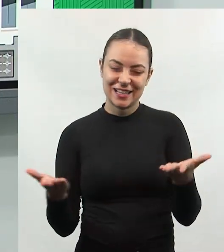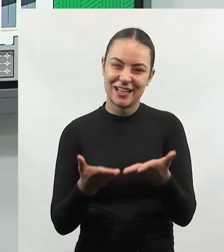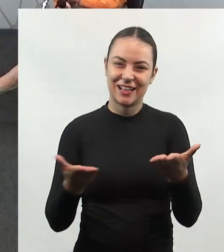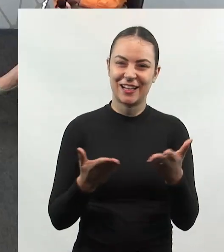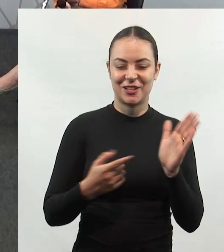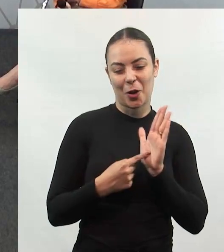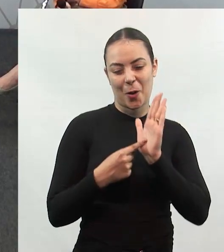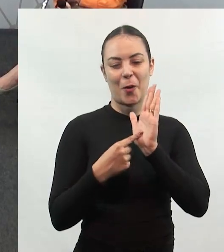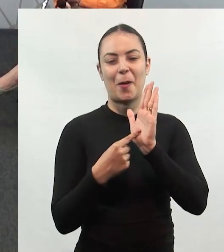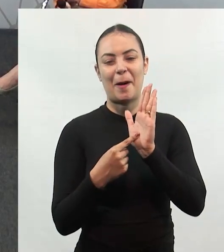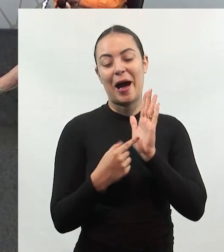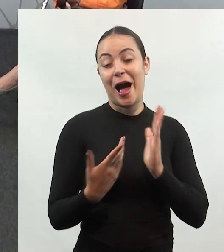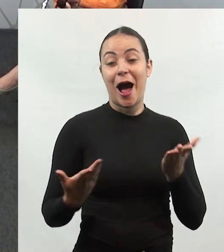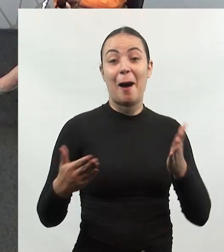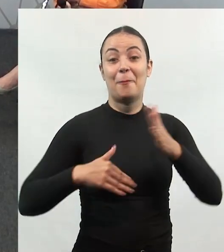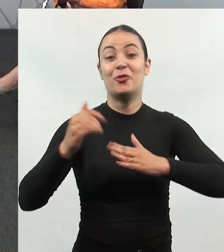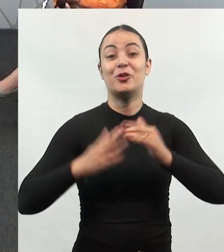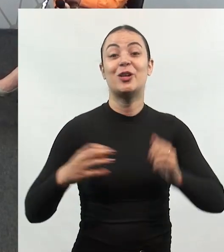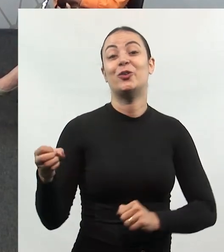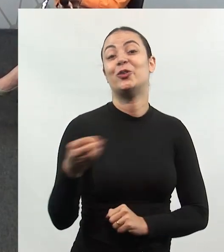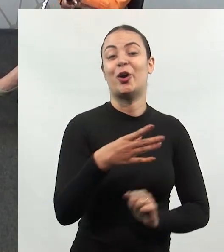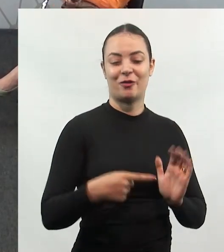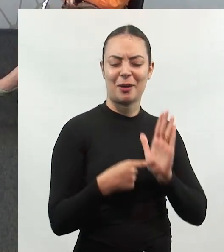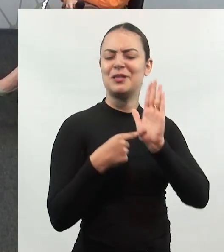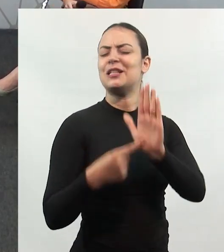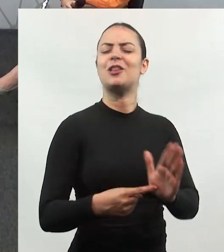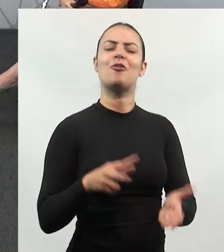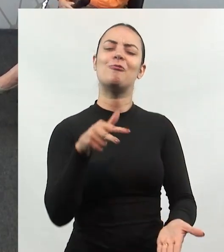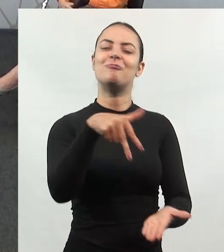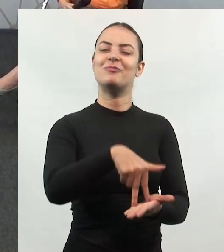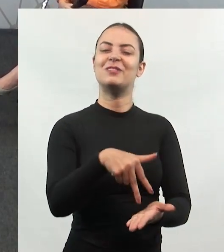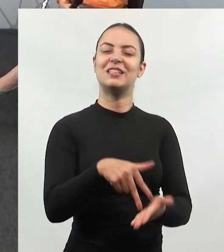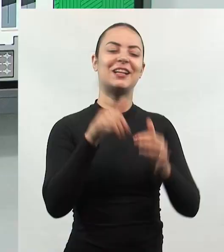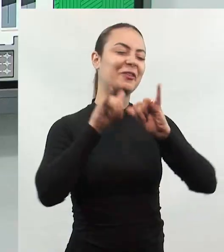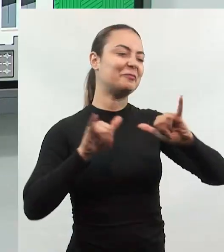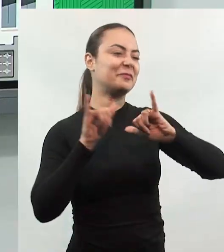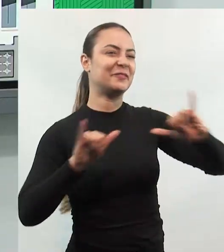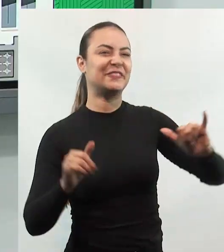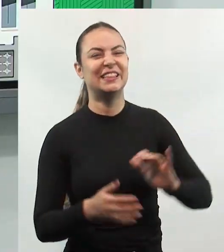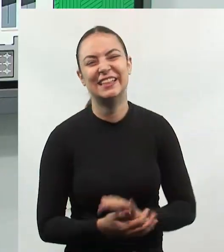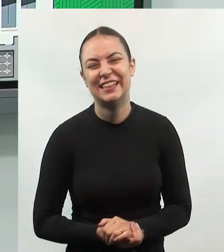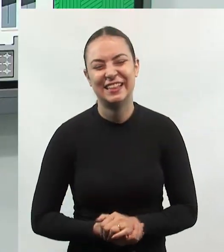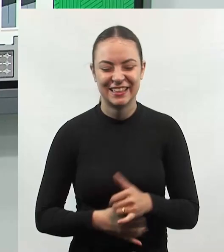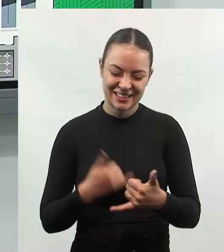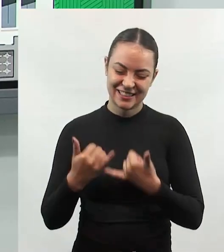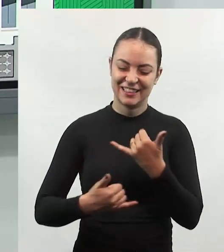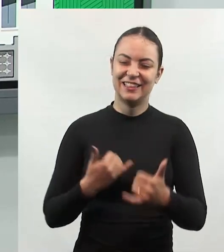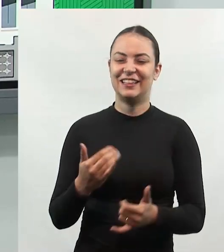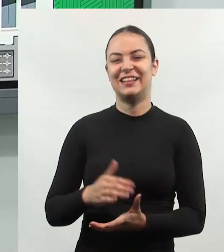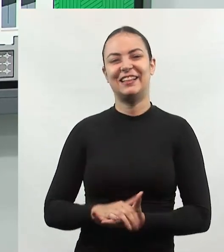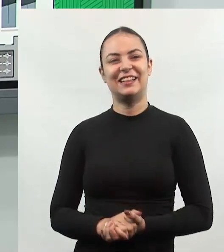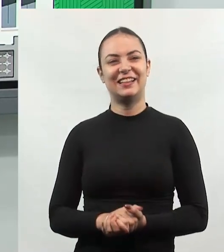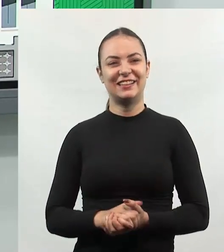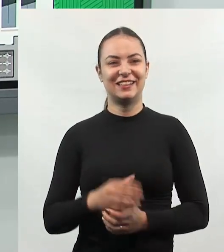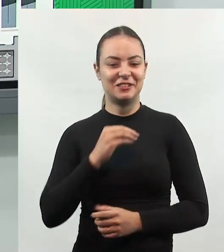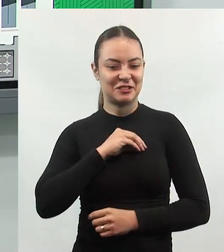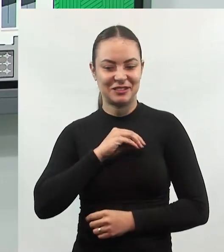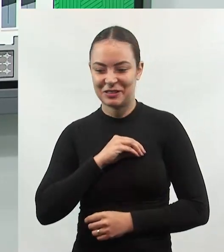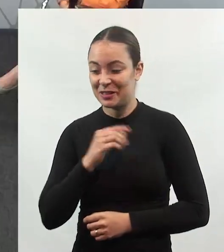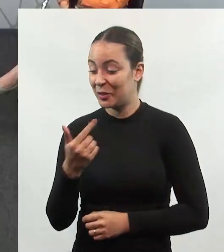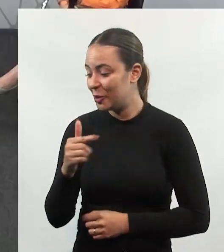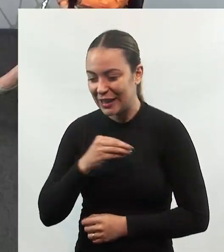tchau para os nossos telespectadores, que agora eu tenho uma nova profissão também, de apresentadora, entendeu? Muito bem, por